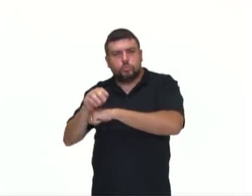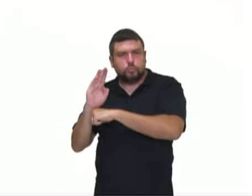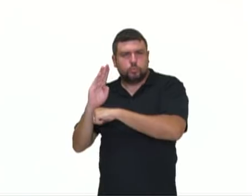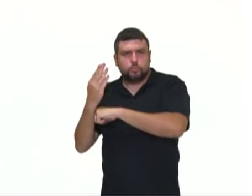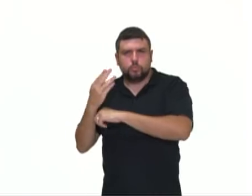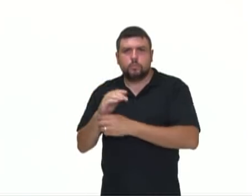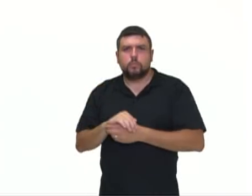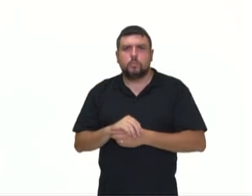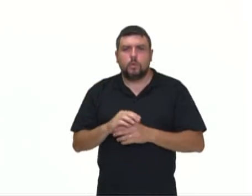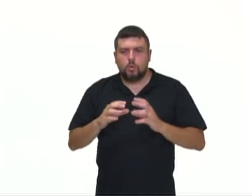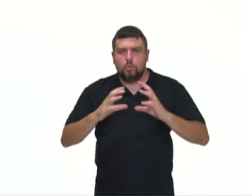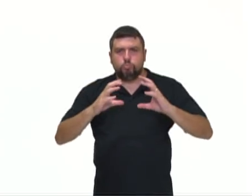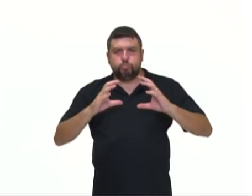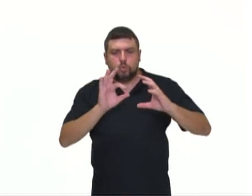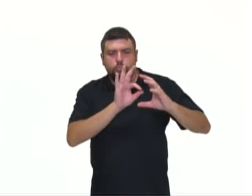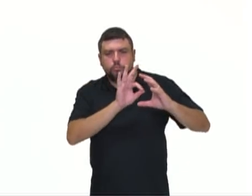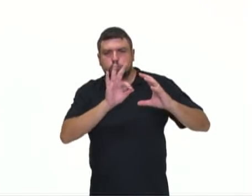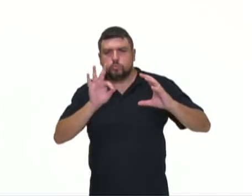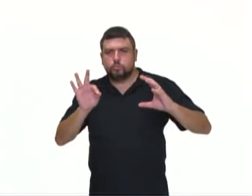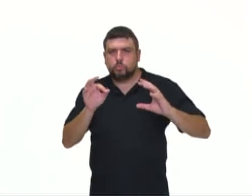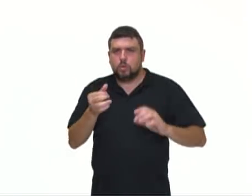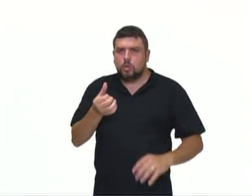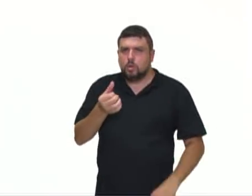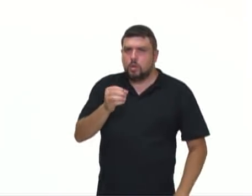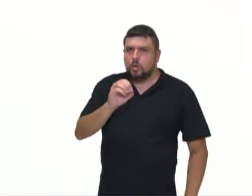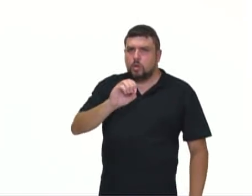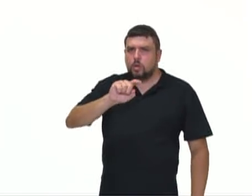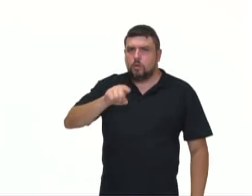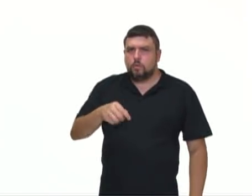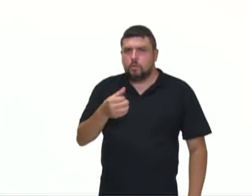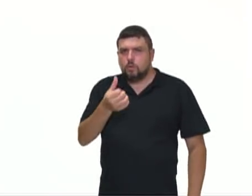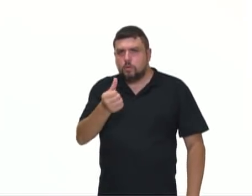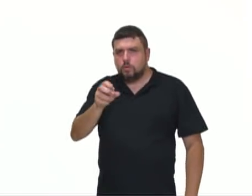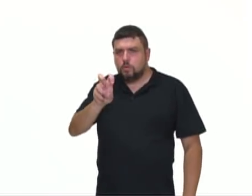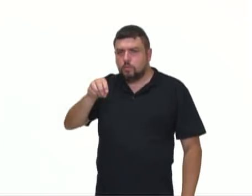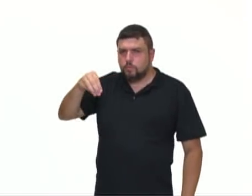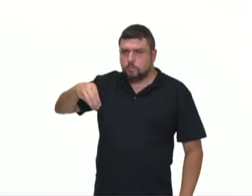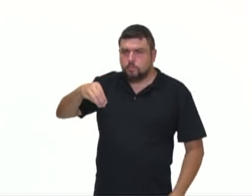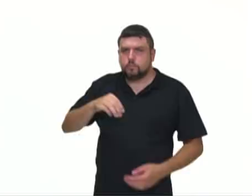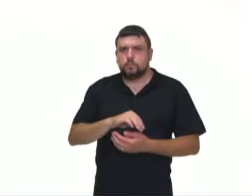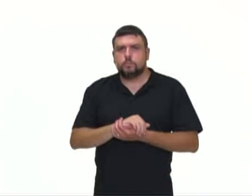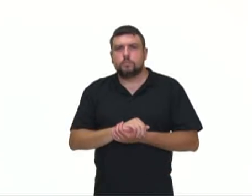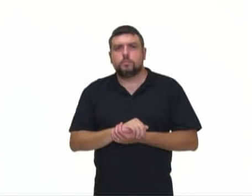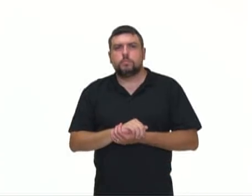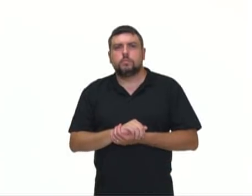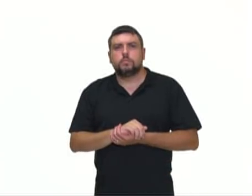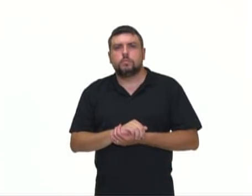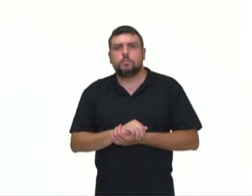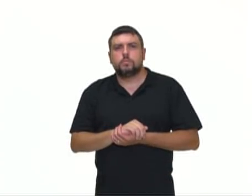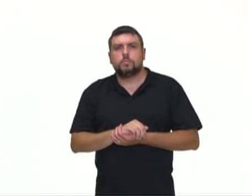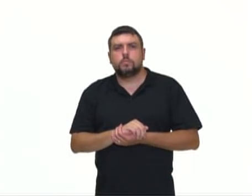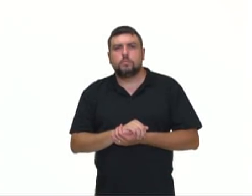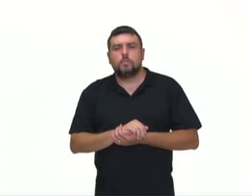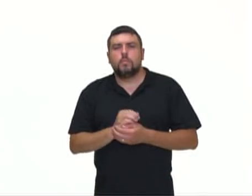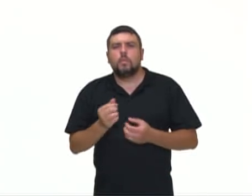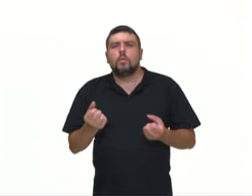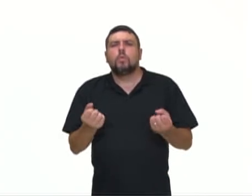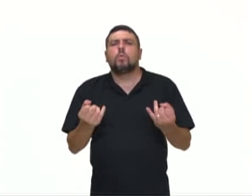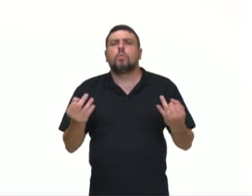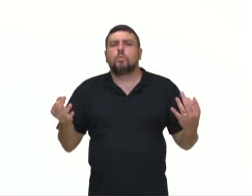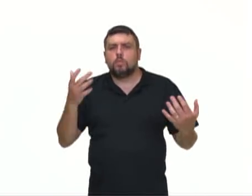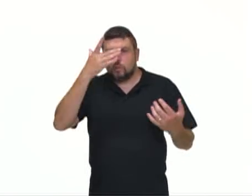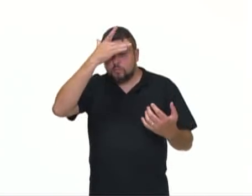65 centímetros de perímetro. Então, a gente pode visualizar aqui na imagem. As equipes é constituída de até 12